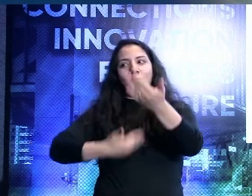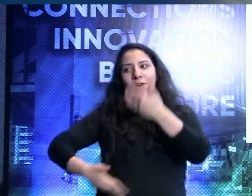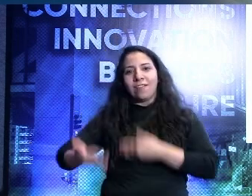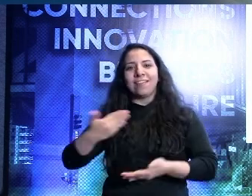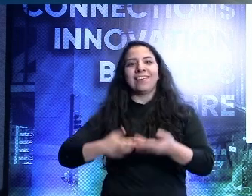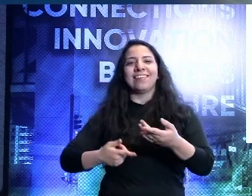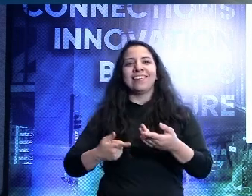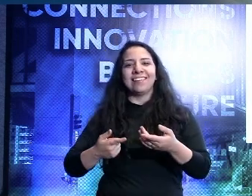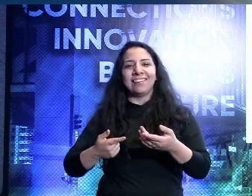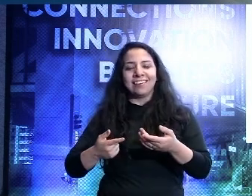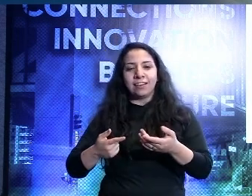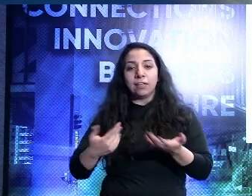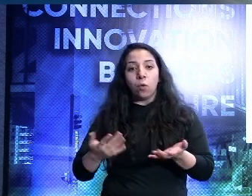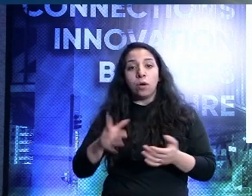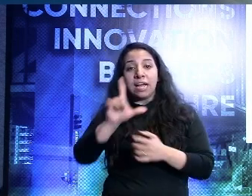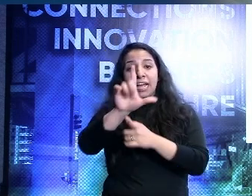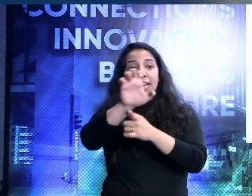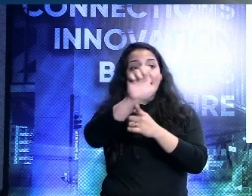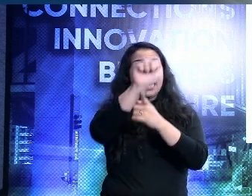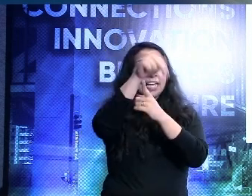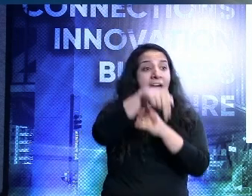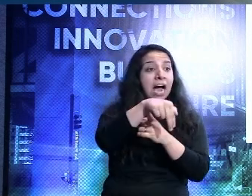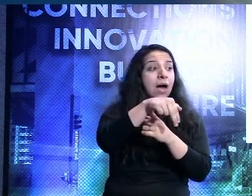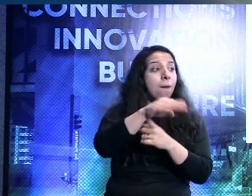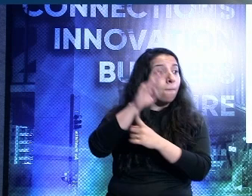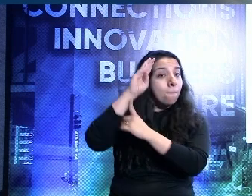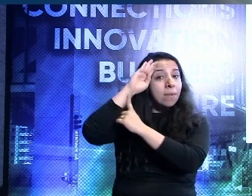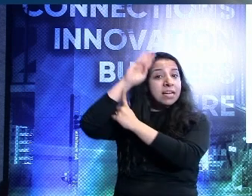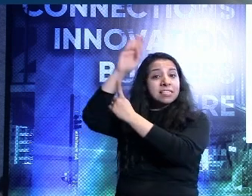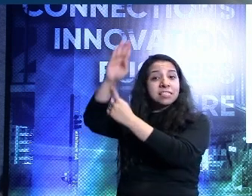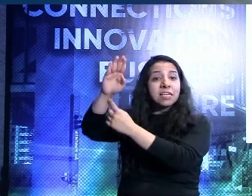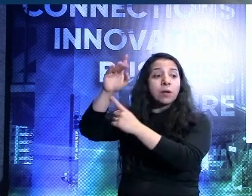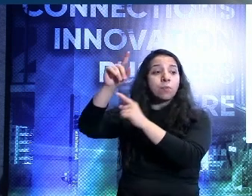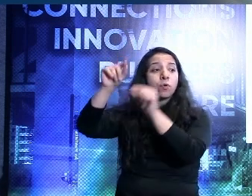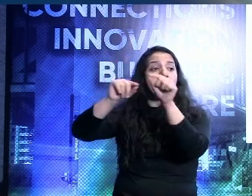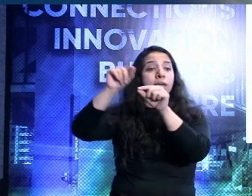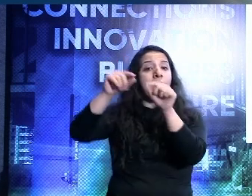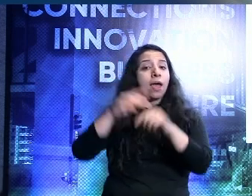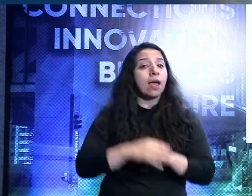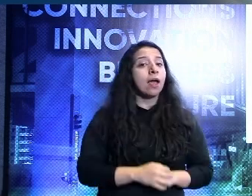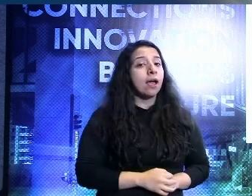é? Valendo o Jequiti do Silvio Santos.